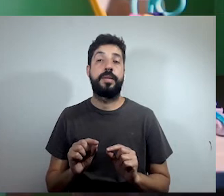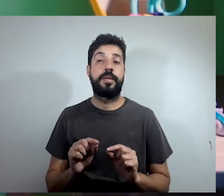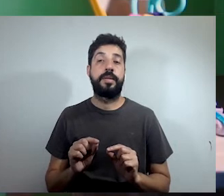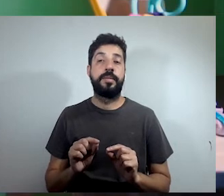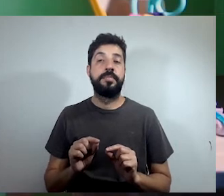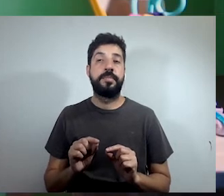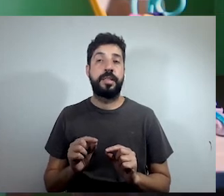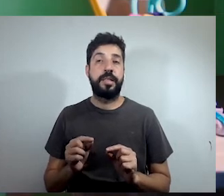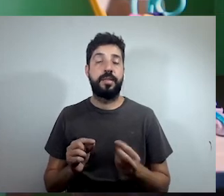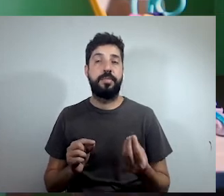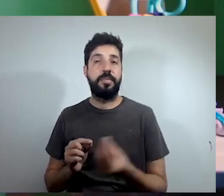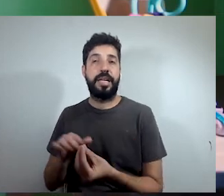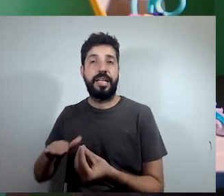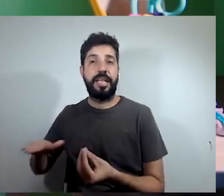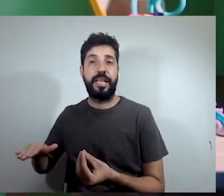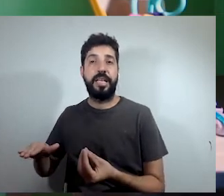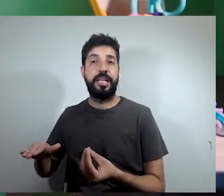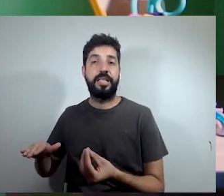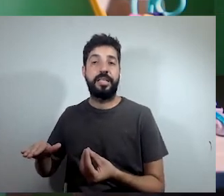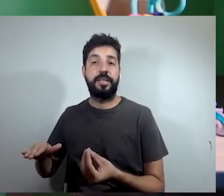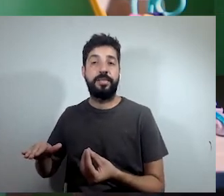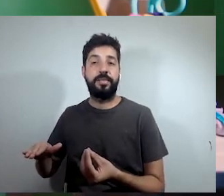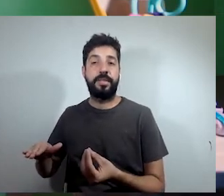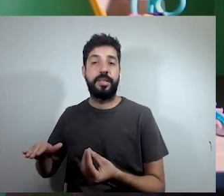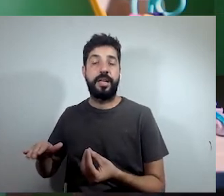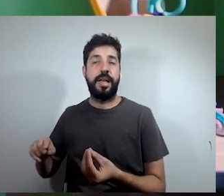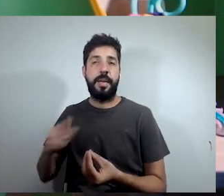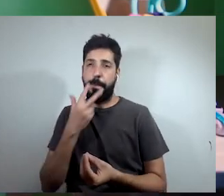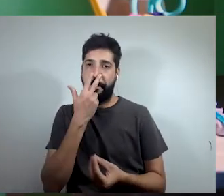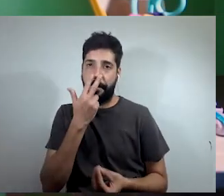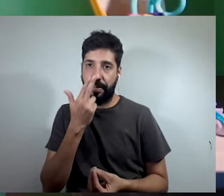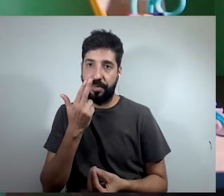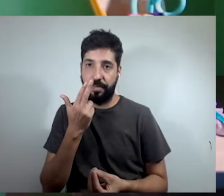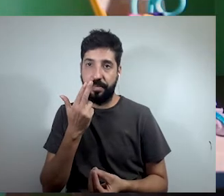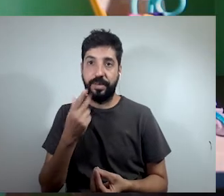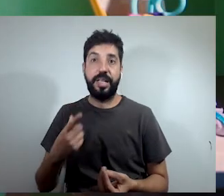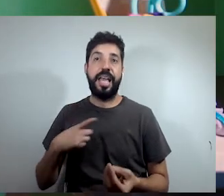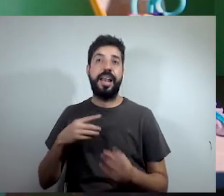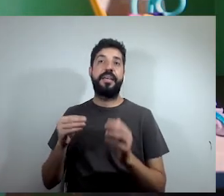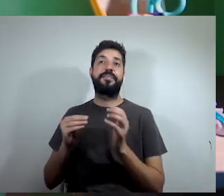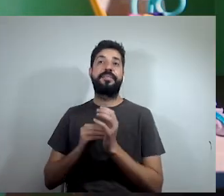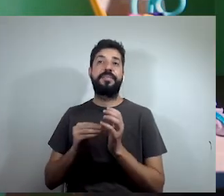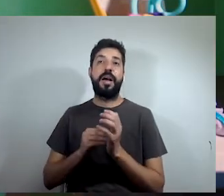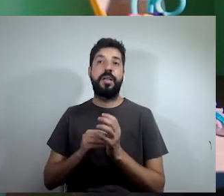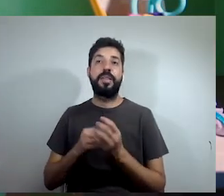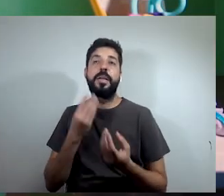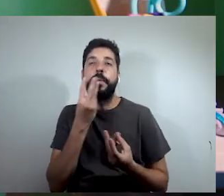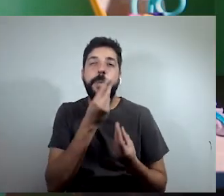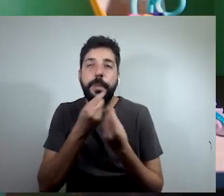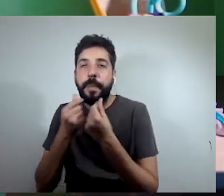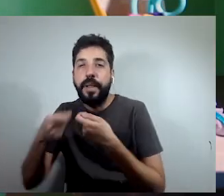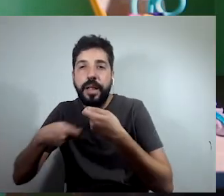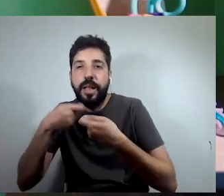isso traz para a criança uma possibilidade dela não usufruir desse aspecto sensorial do paladar,